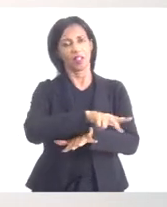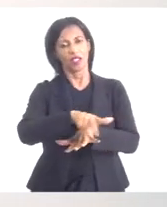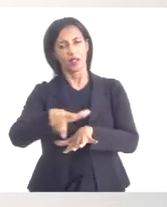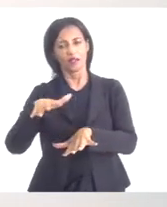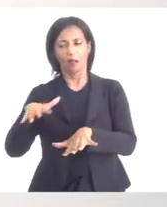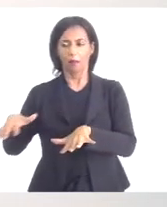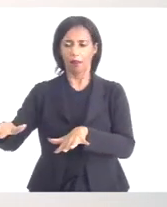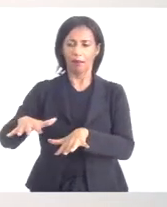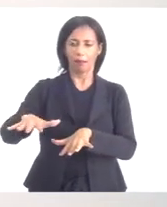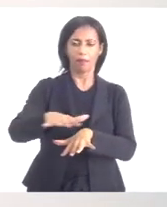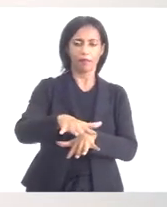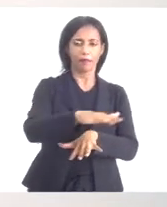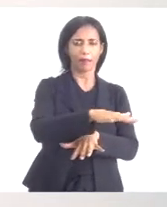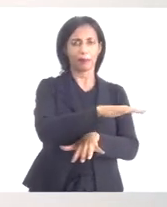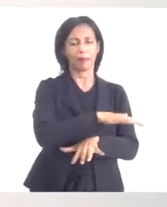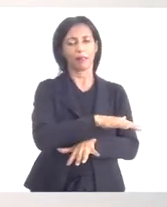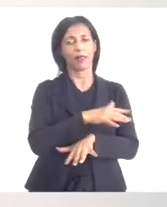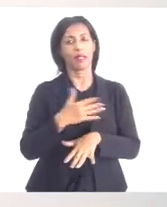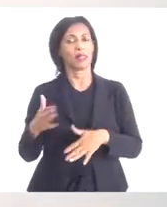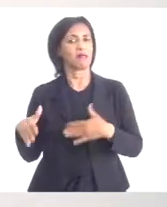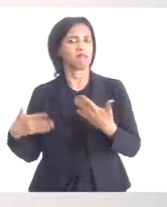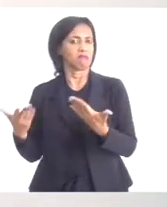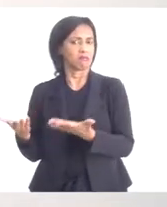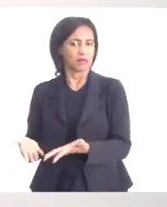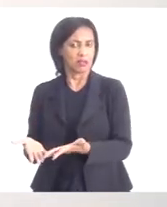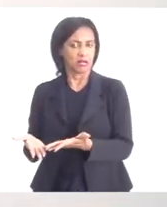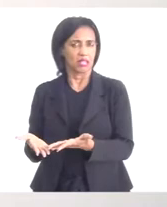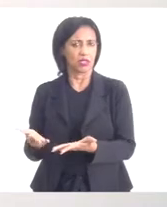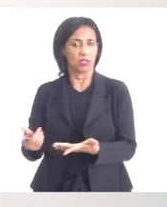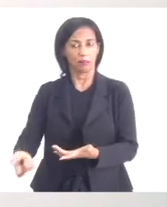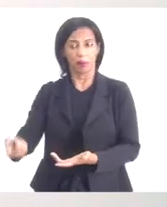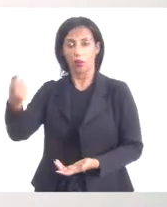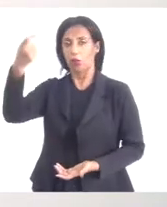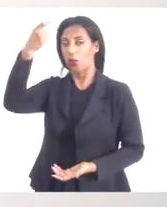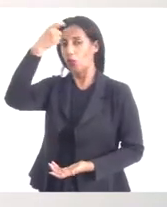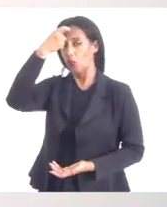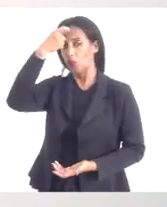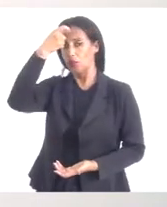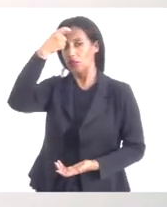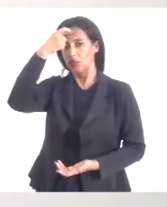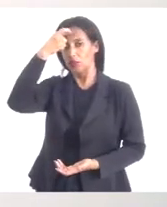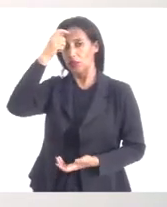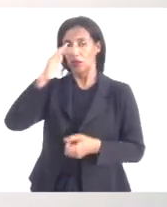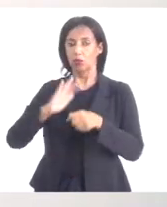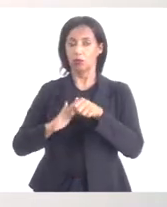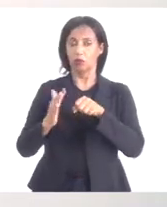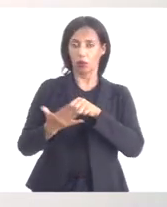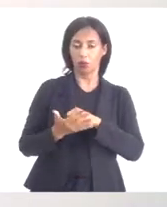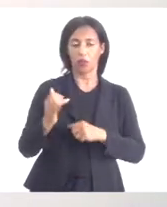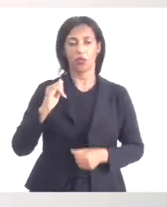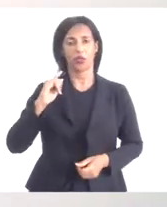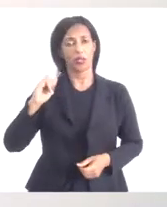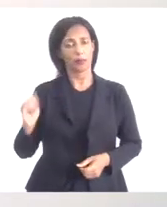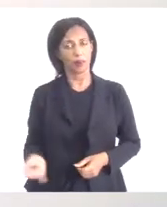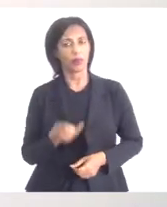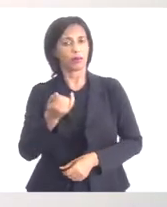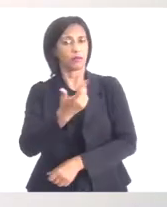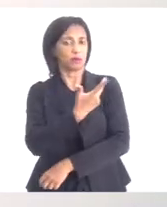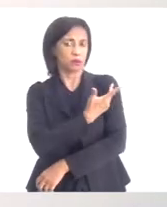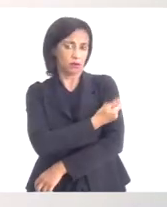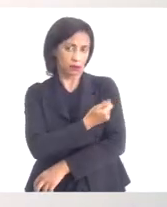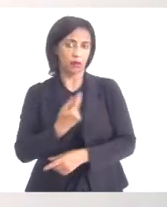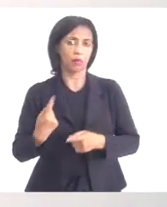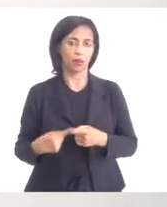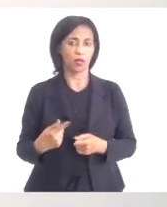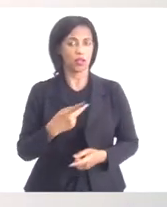territórios do Rio de Janeiro seja para conscientização sobre a cor vídeo é importância da vacina